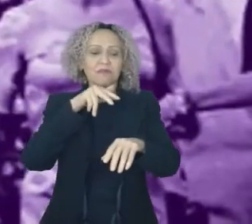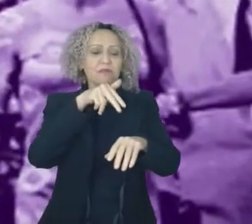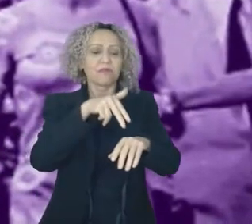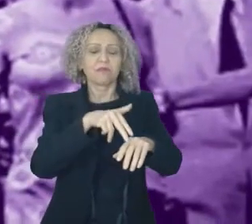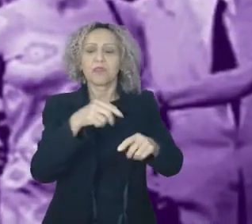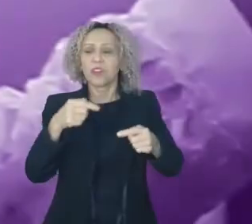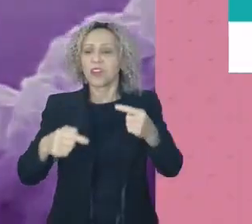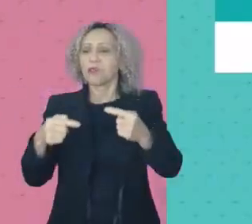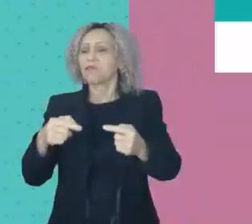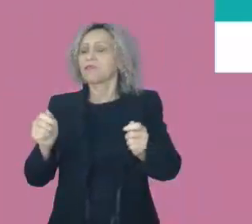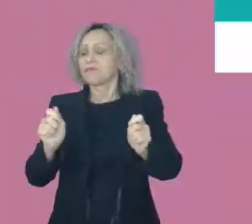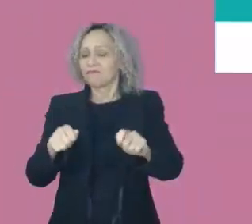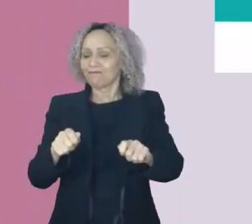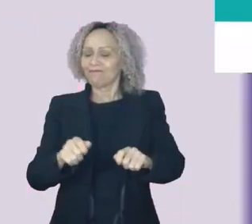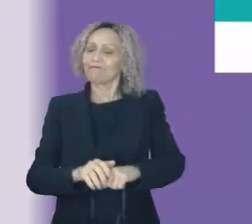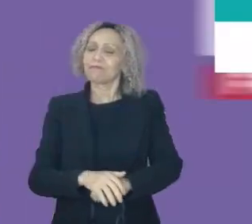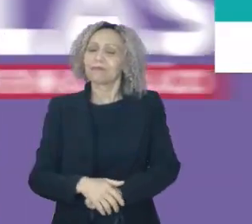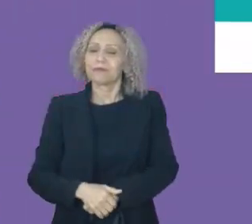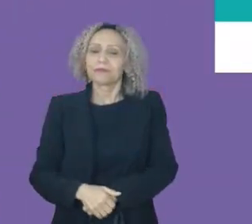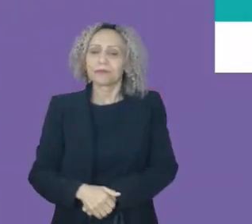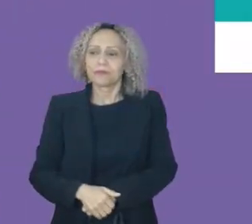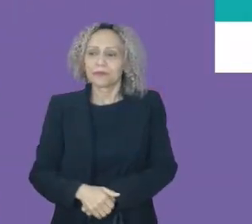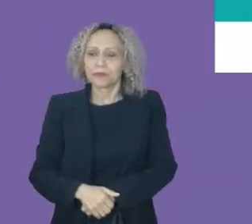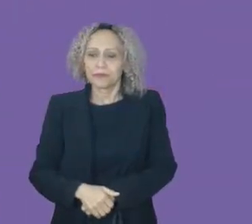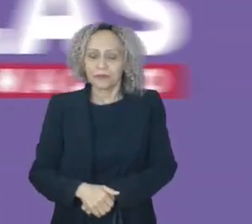de poder.